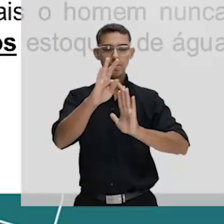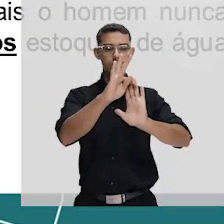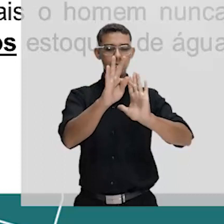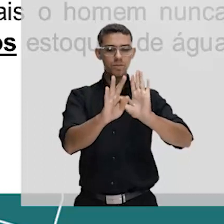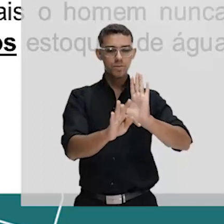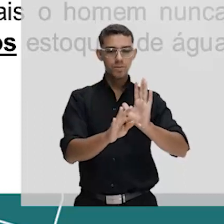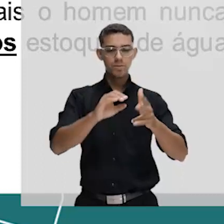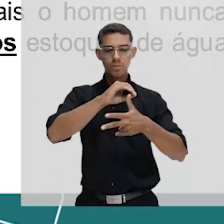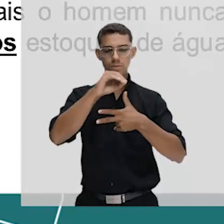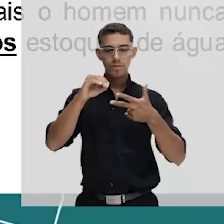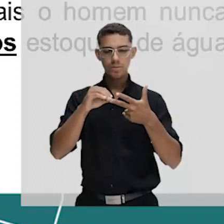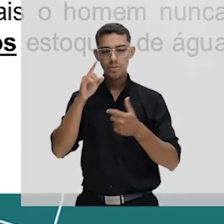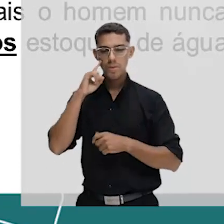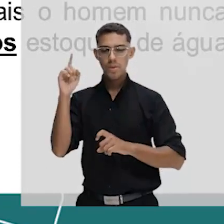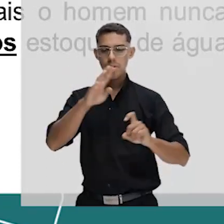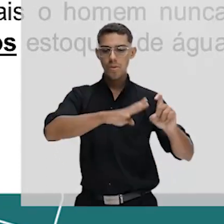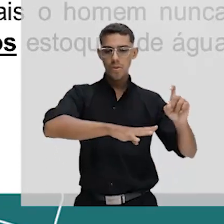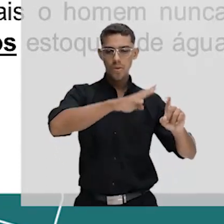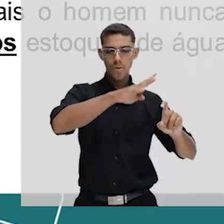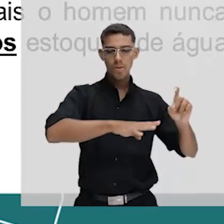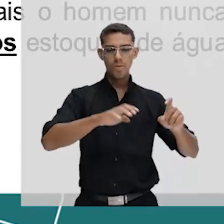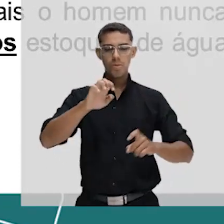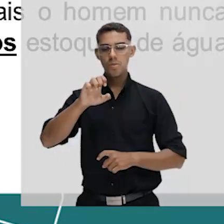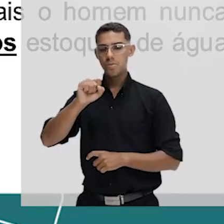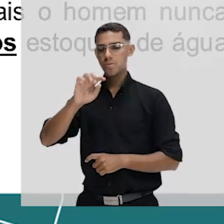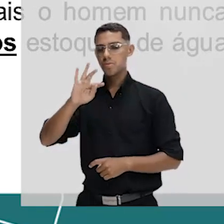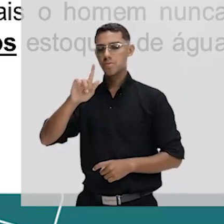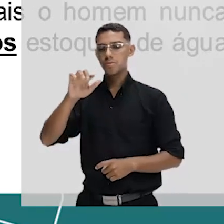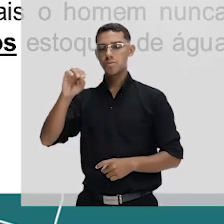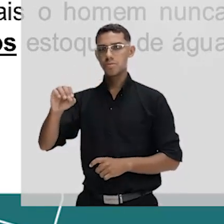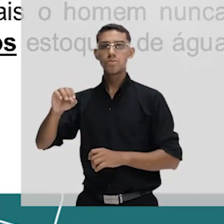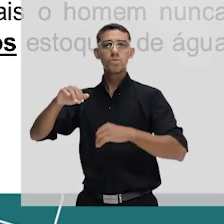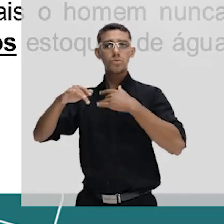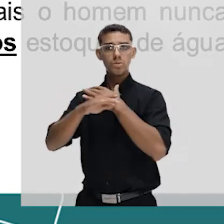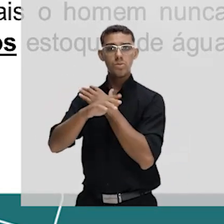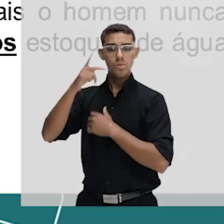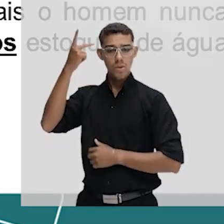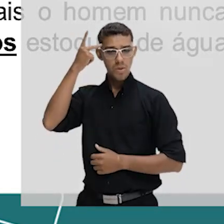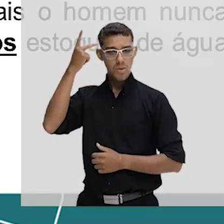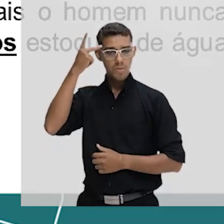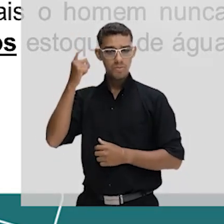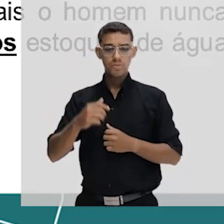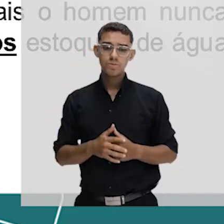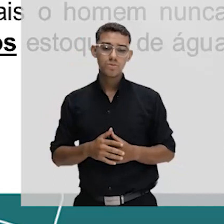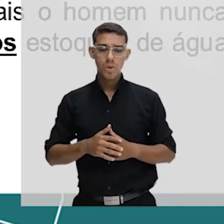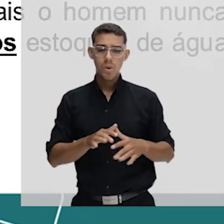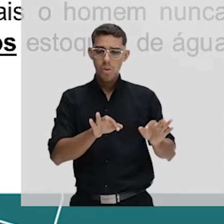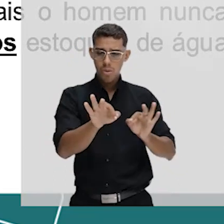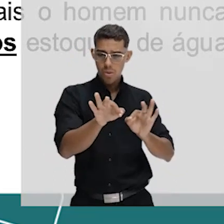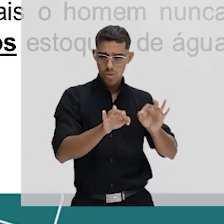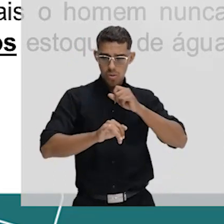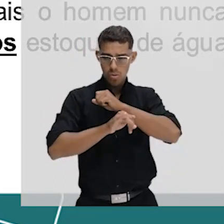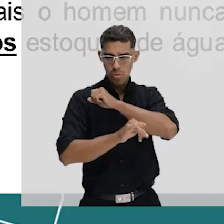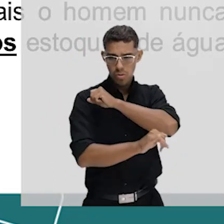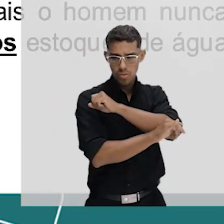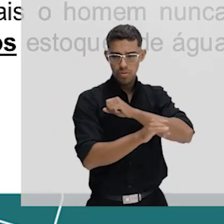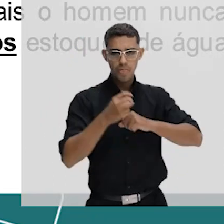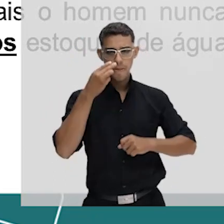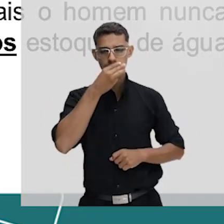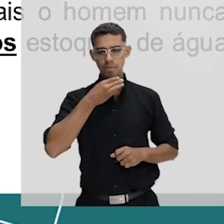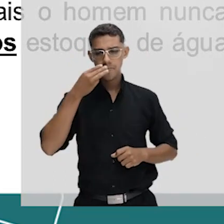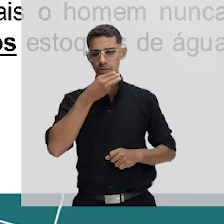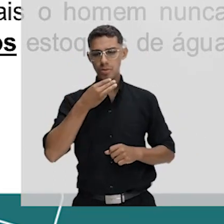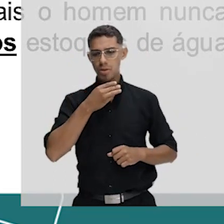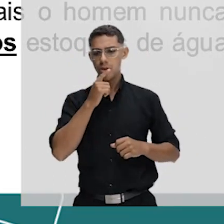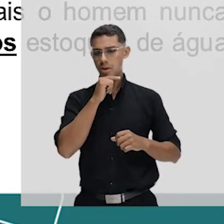da estiagem em São Paulo. Os estoques de água doce são inesgotáveis, na medida em que são alimentados